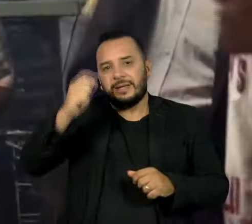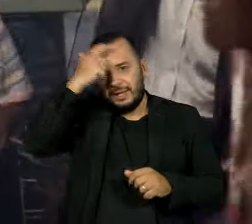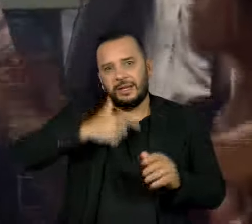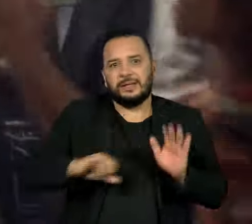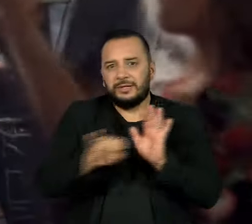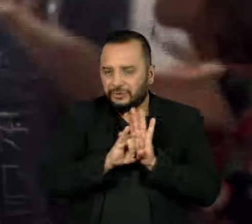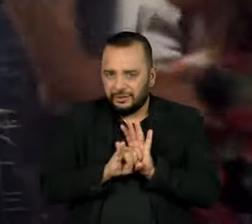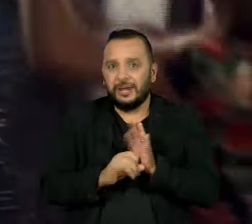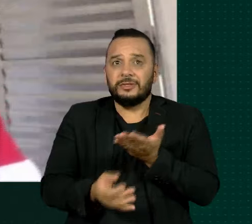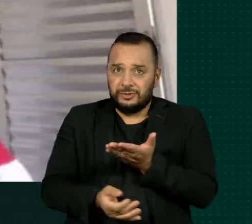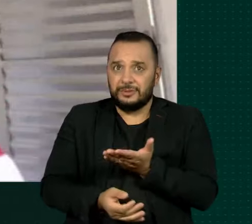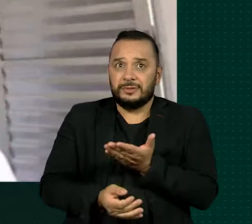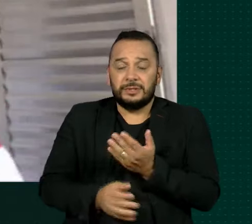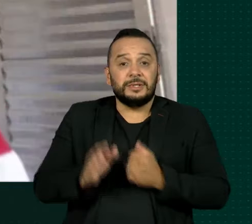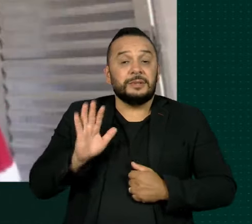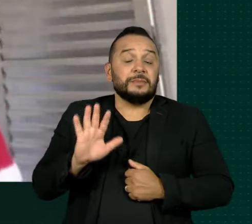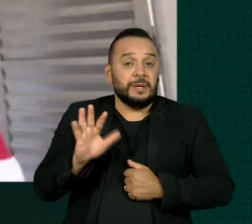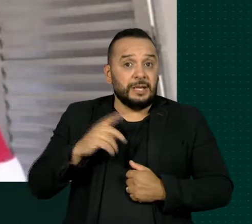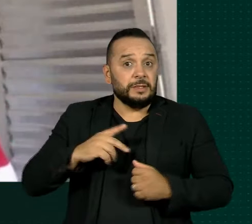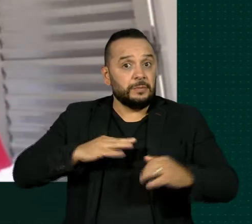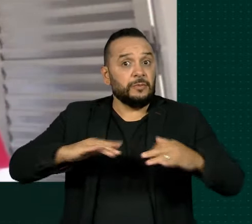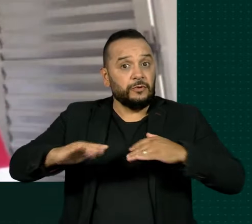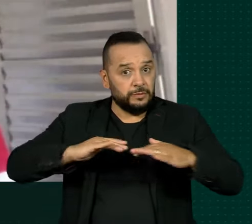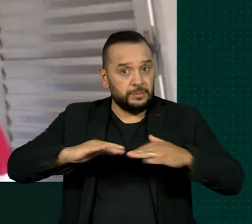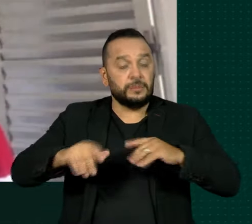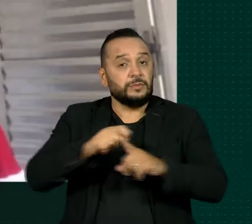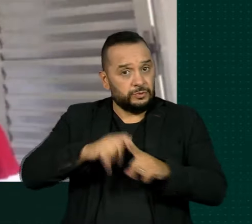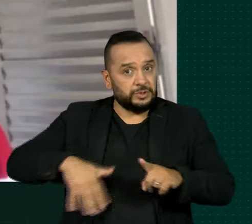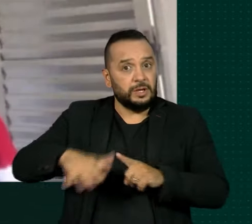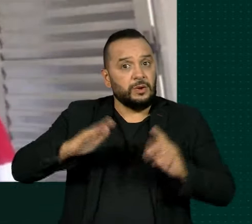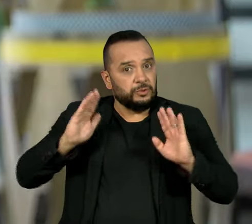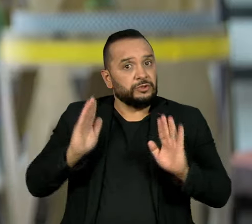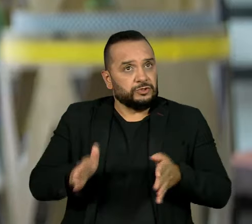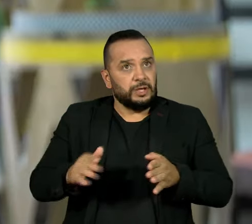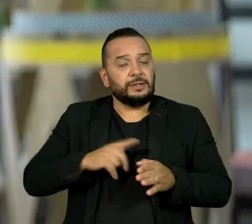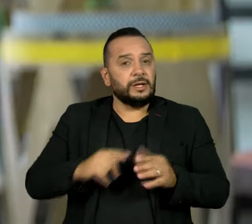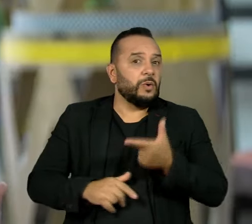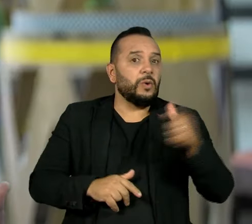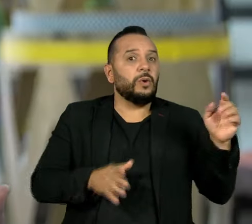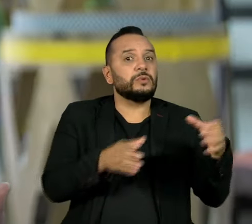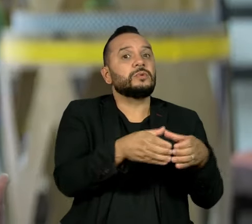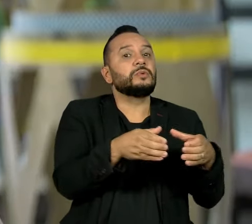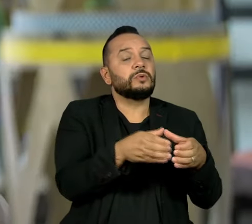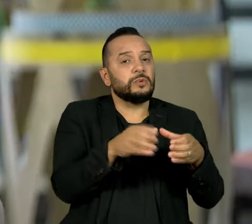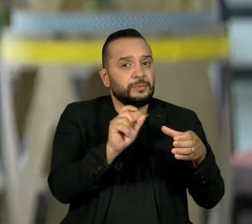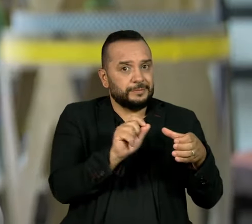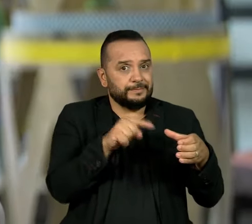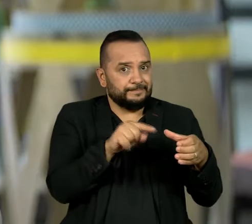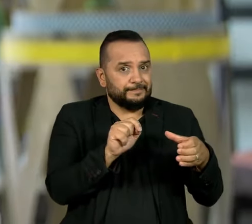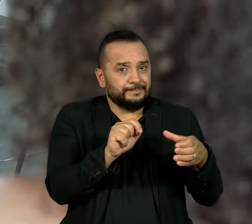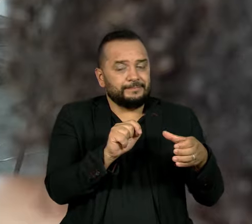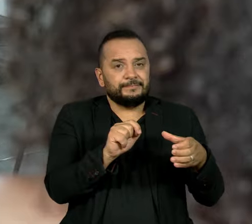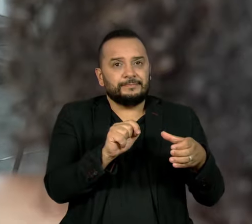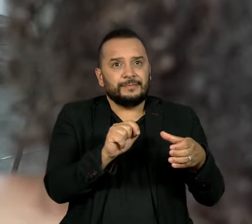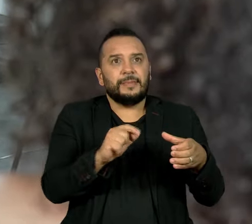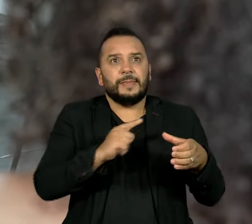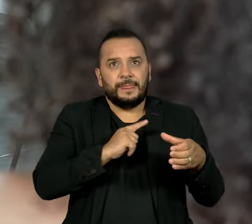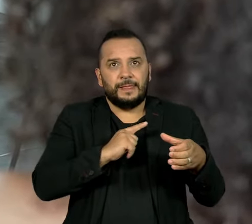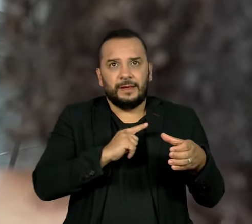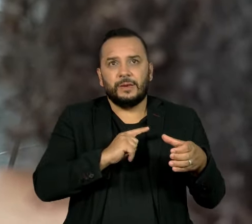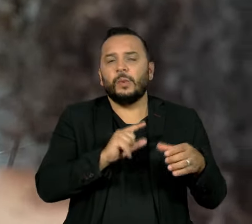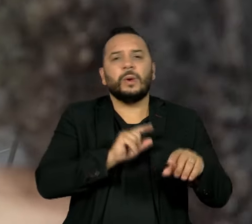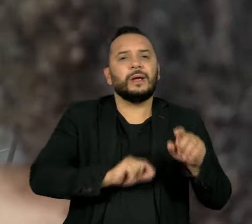movimentos. Só que como eles já são movimentos sociais de certa forma, existe um outro público que quando você coloca a aula de o